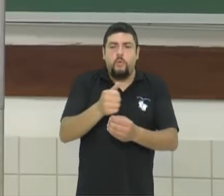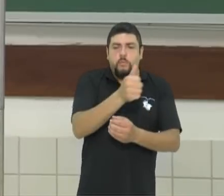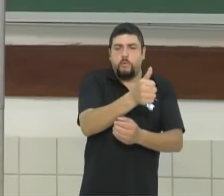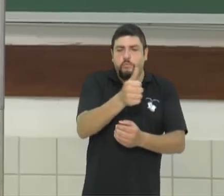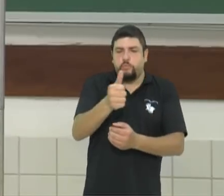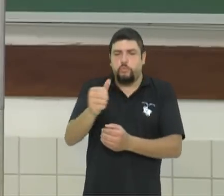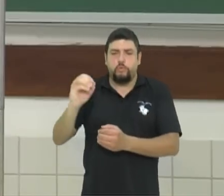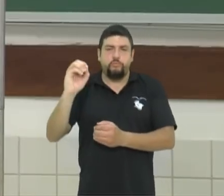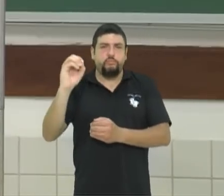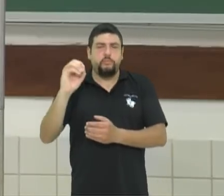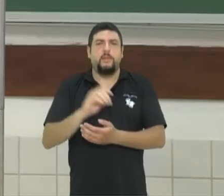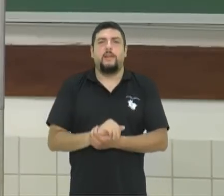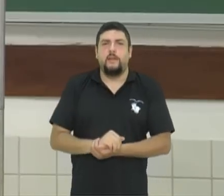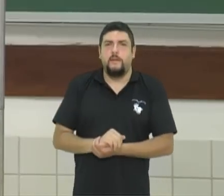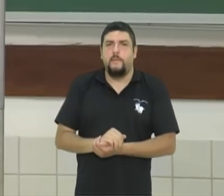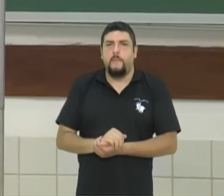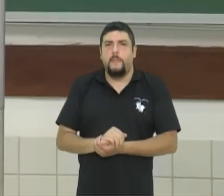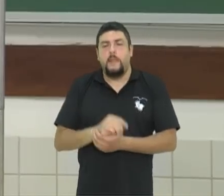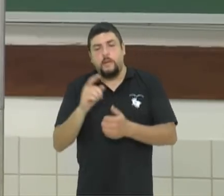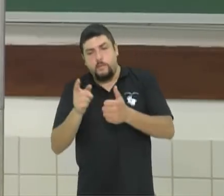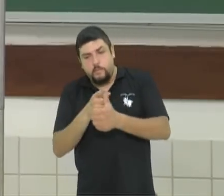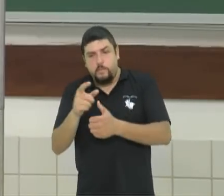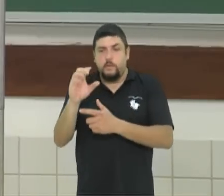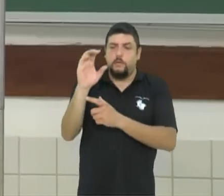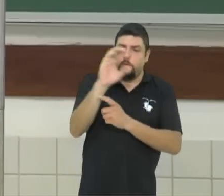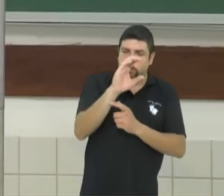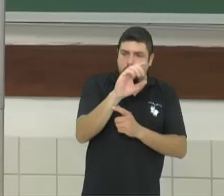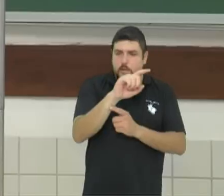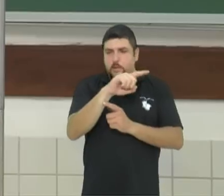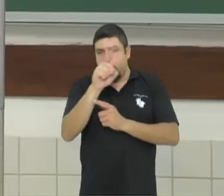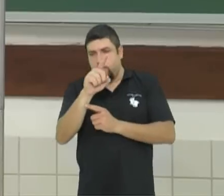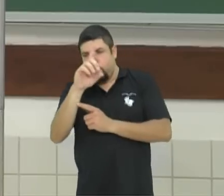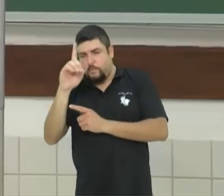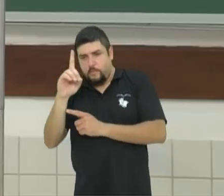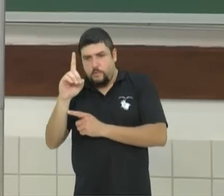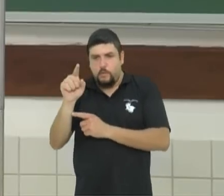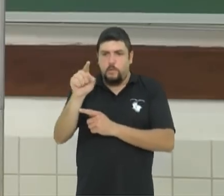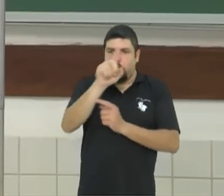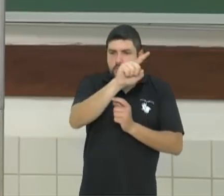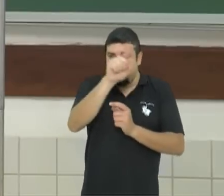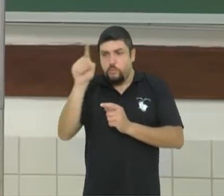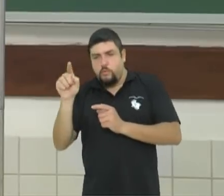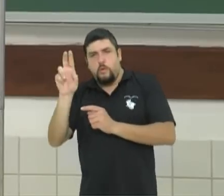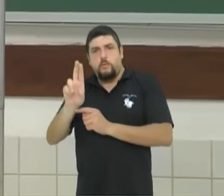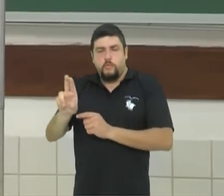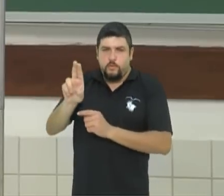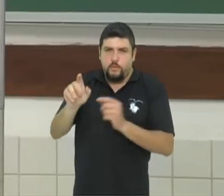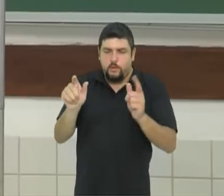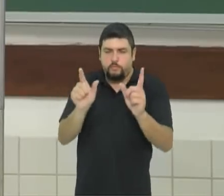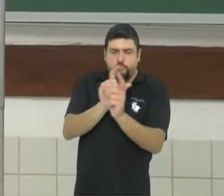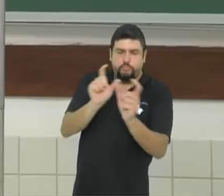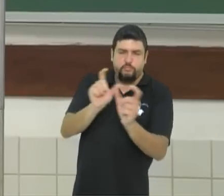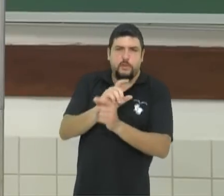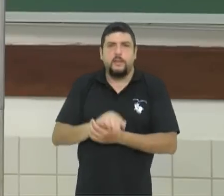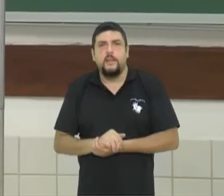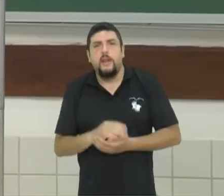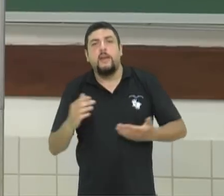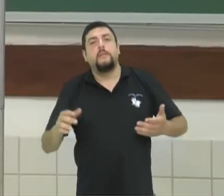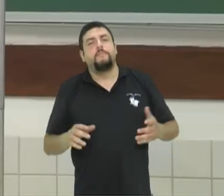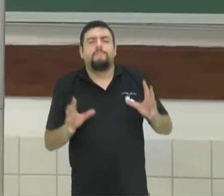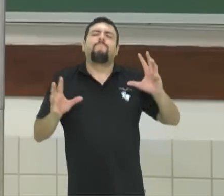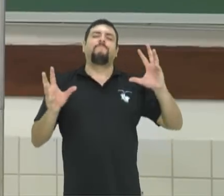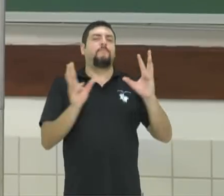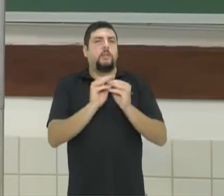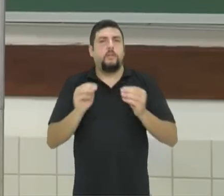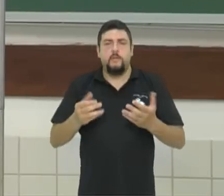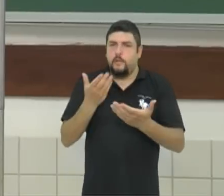111ª. Primeiro vem, né, a casa da centena, depois da dezena, depois da unidade. Muito bem, então nossa aula de número 111, quero